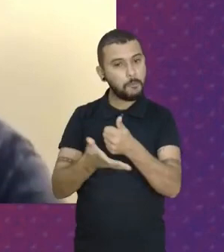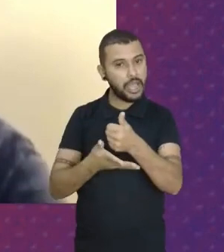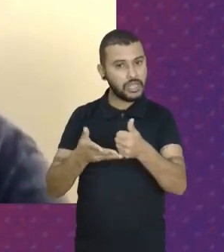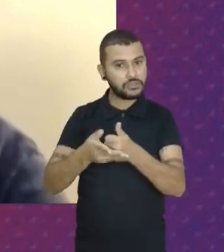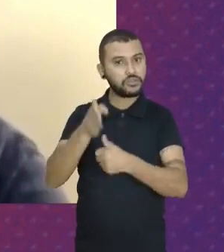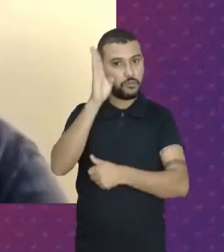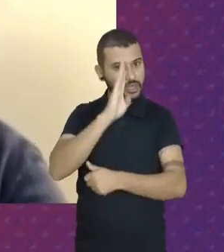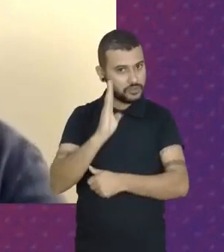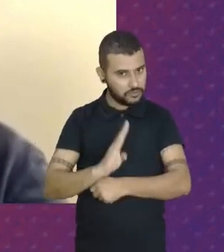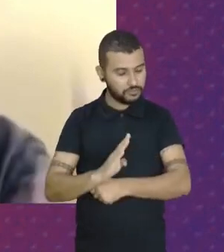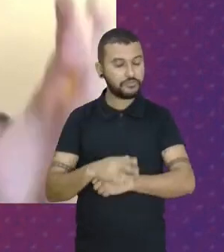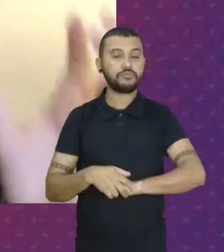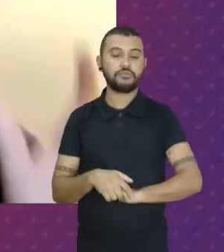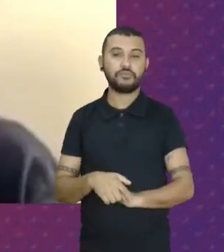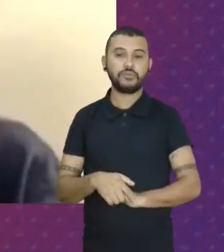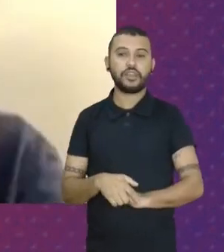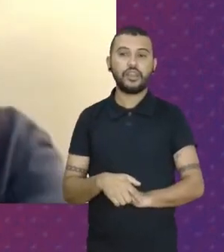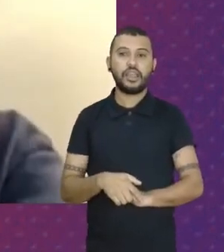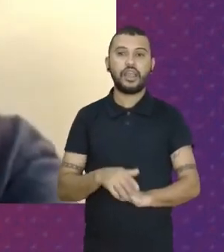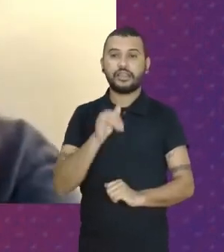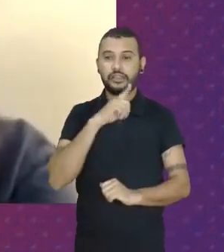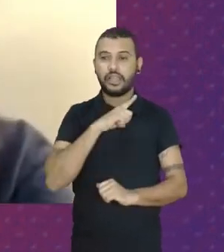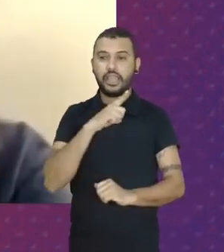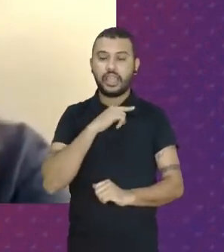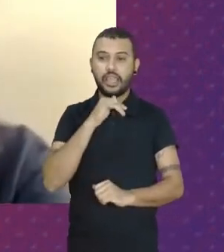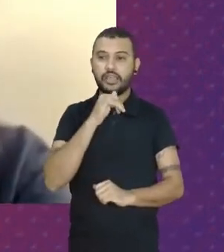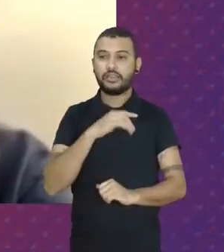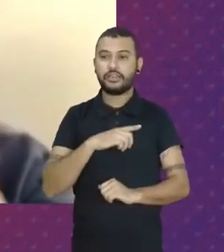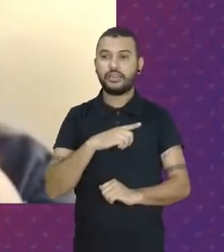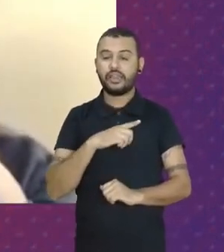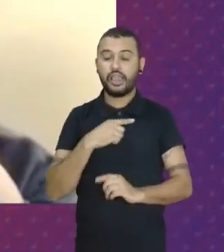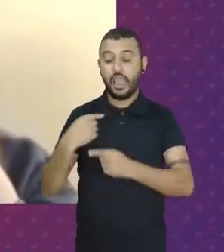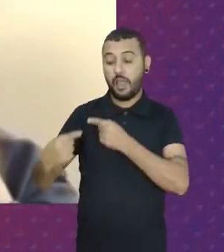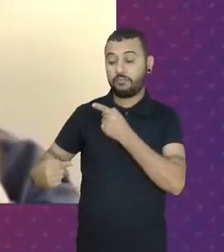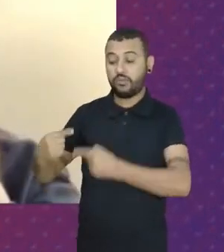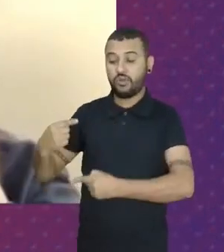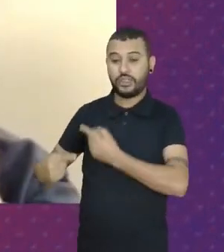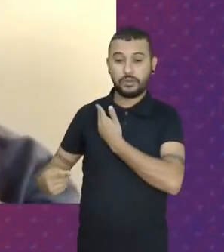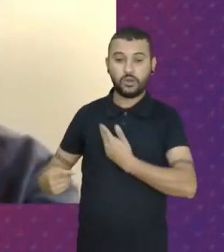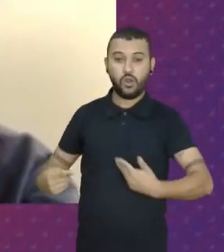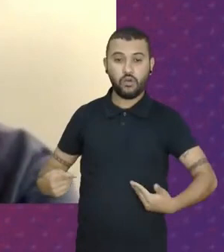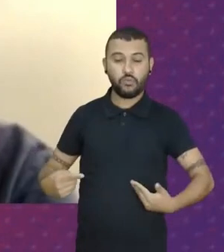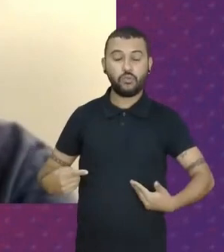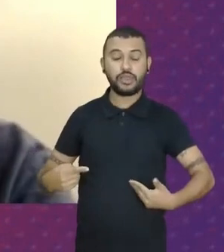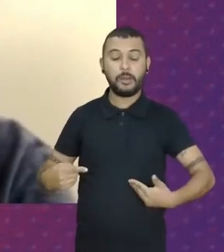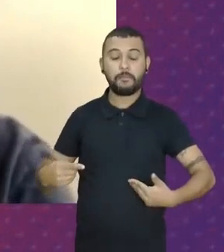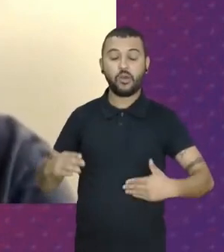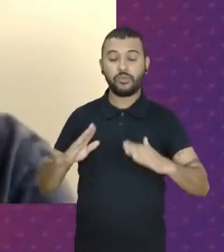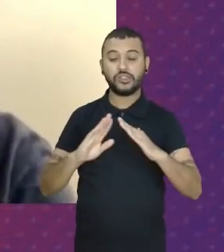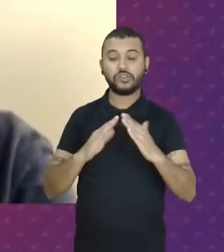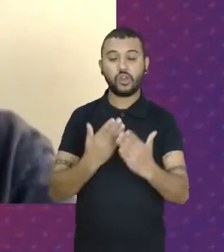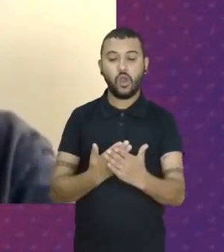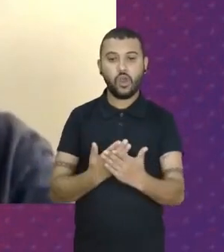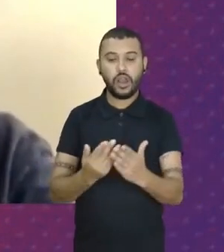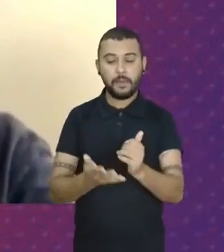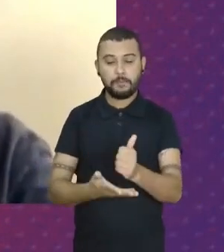Brasil. Então, localiza a política de creches como parte da política